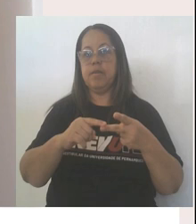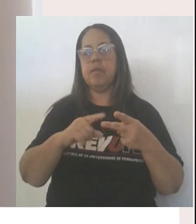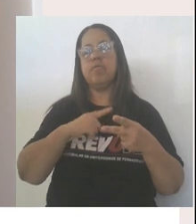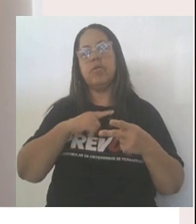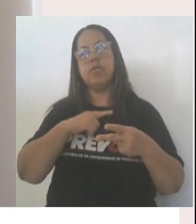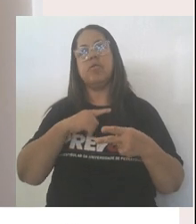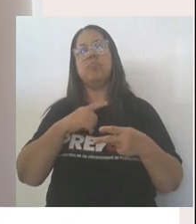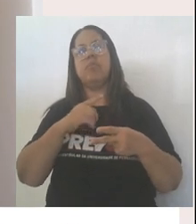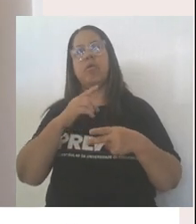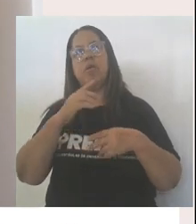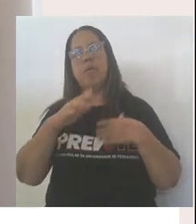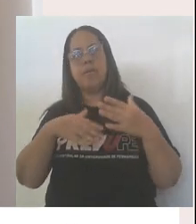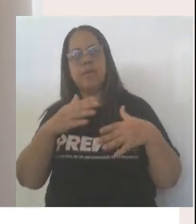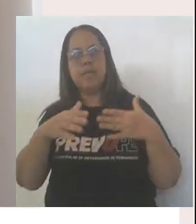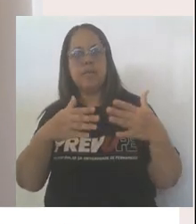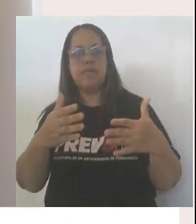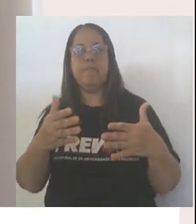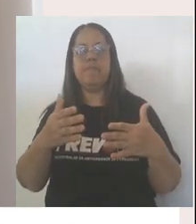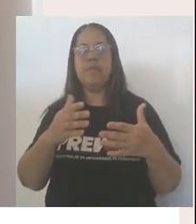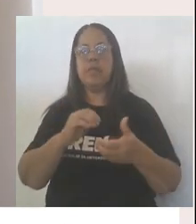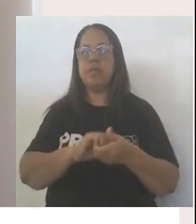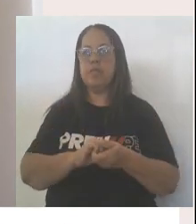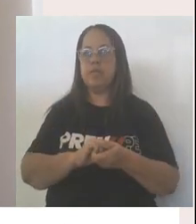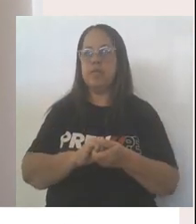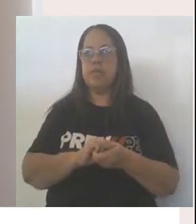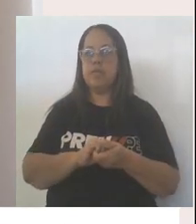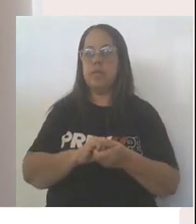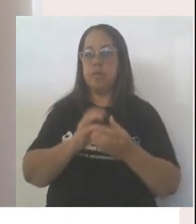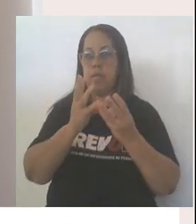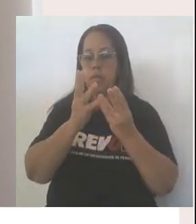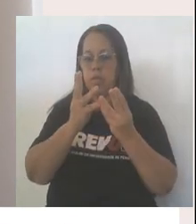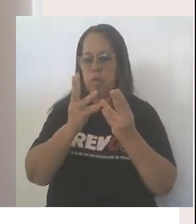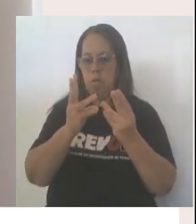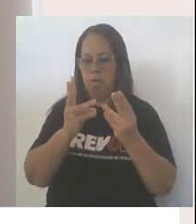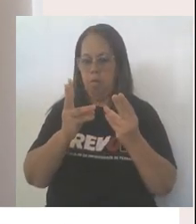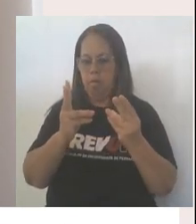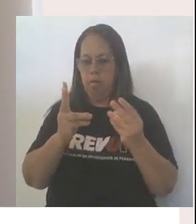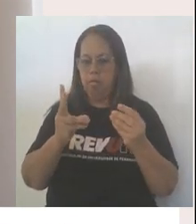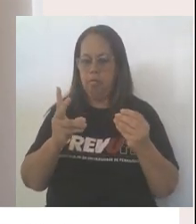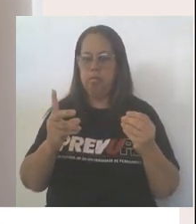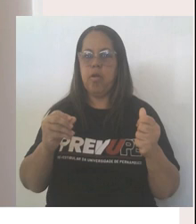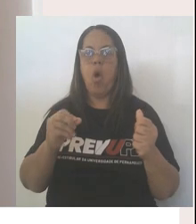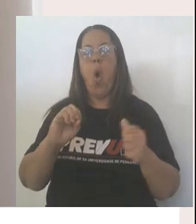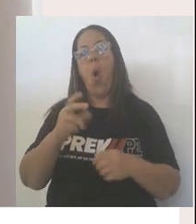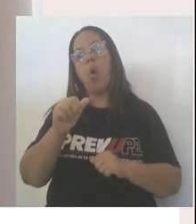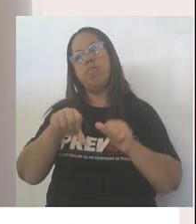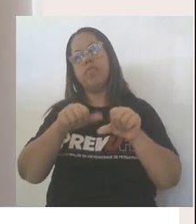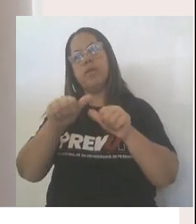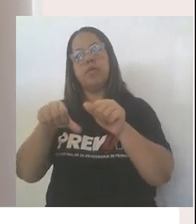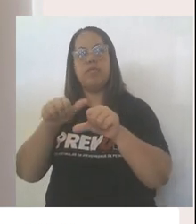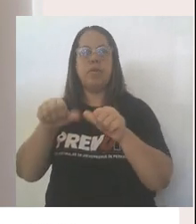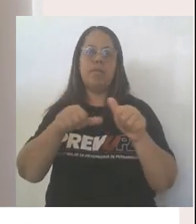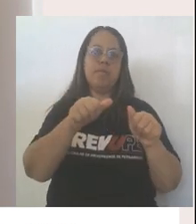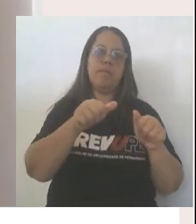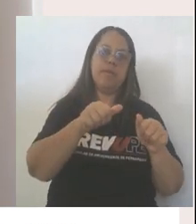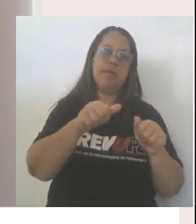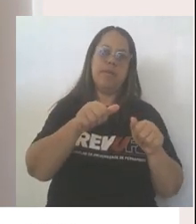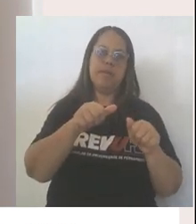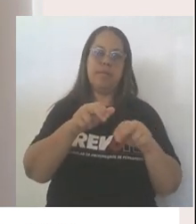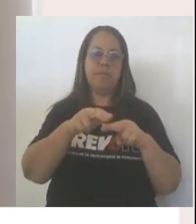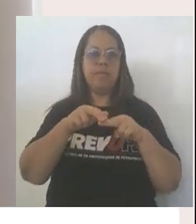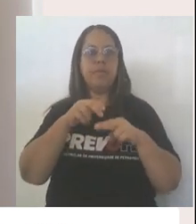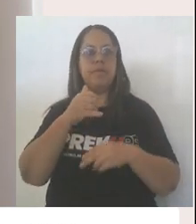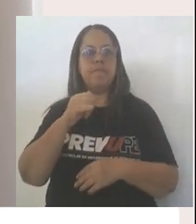como a eletrólise eletroquímica, onde substâncias são decompostas ou transformadas por meio da passagem de corrente